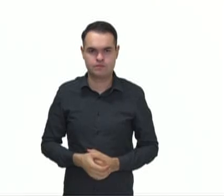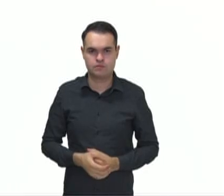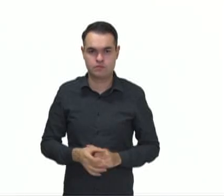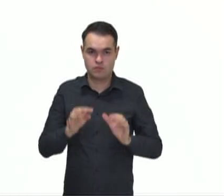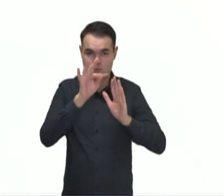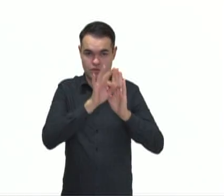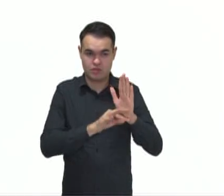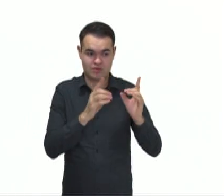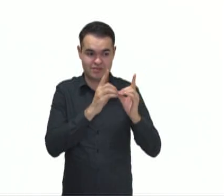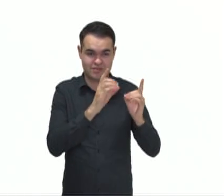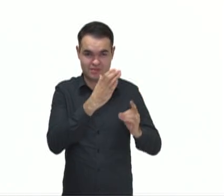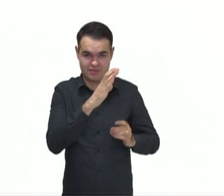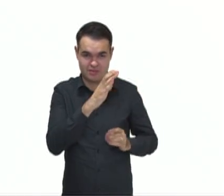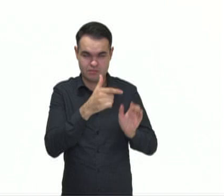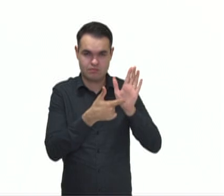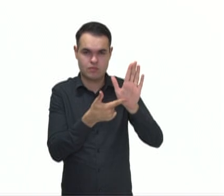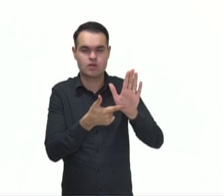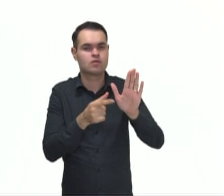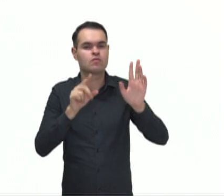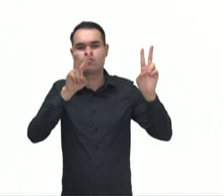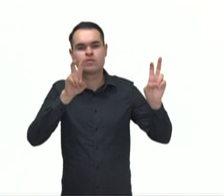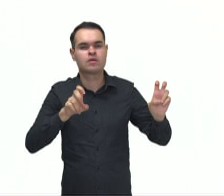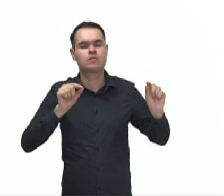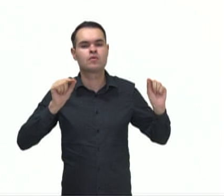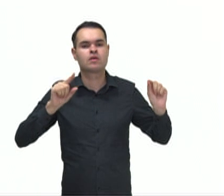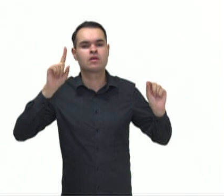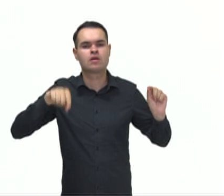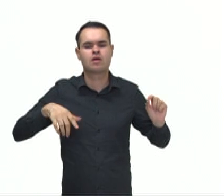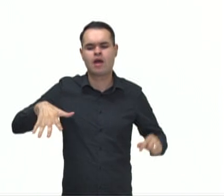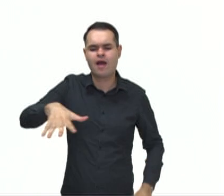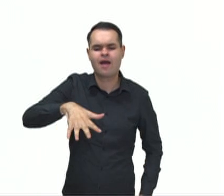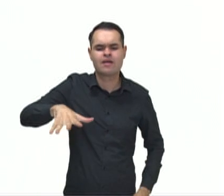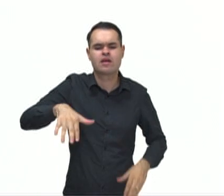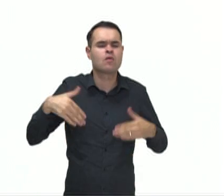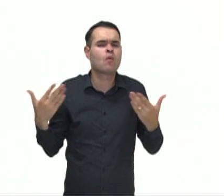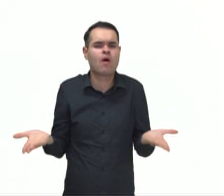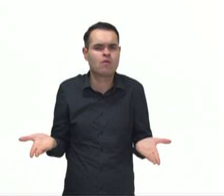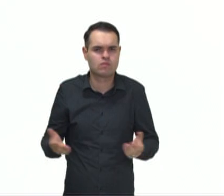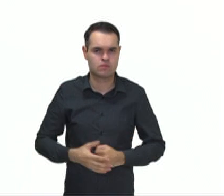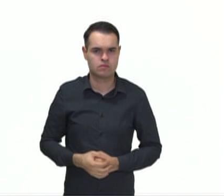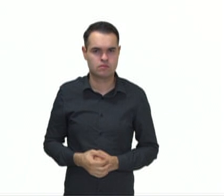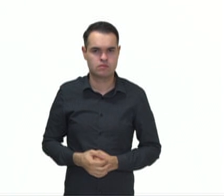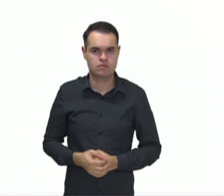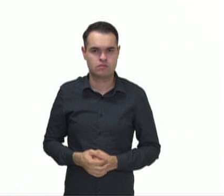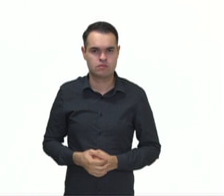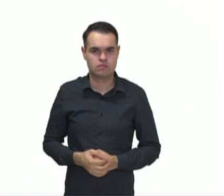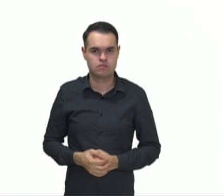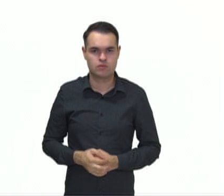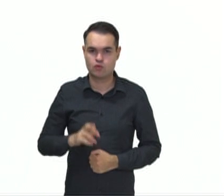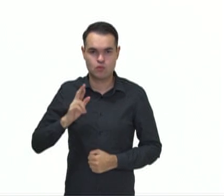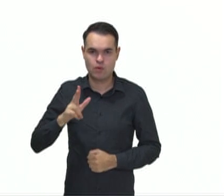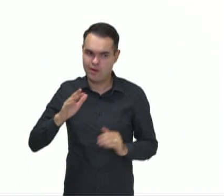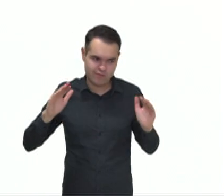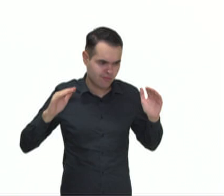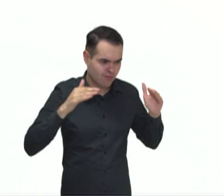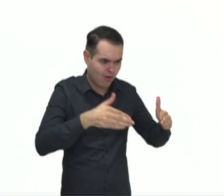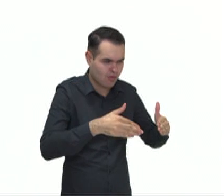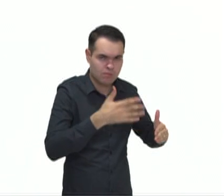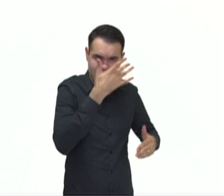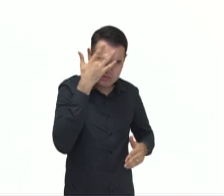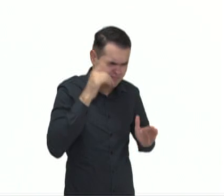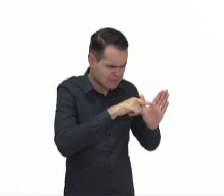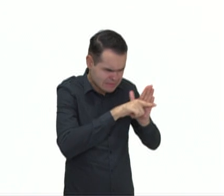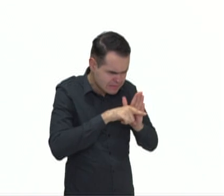texto didático-científico aborda um tema relacionado a qual área? Ele não foi direcionado a cientistas.